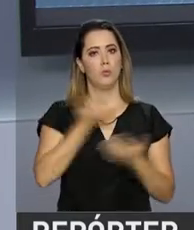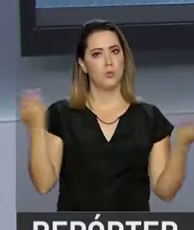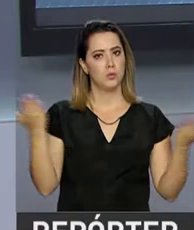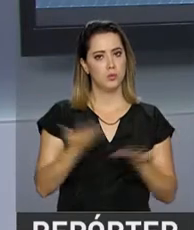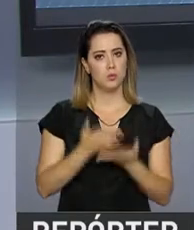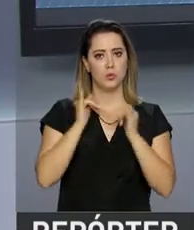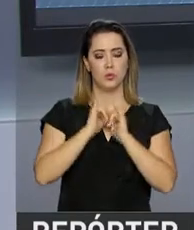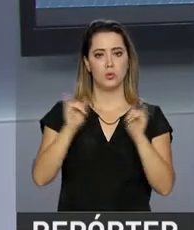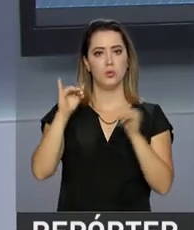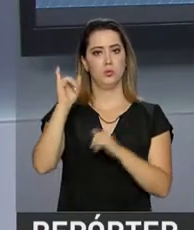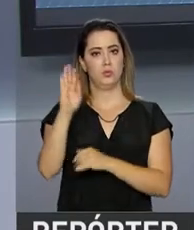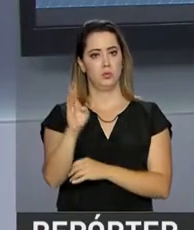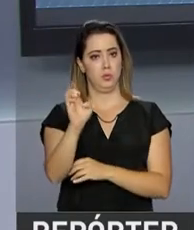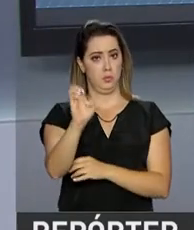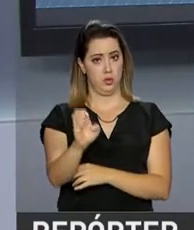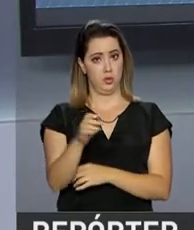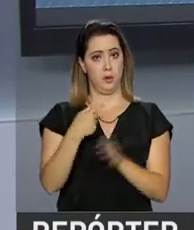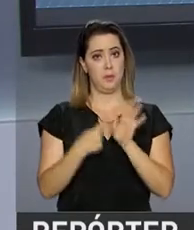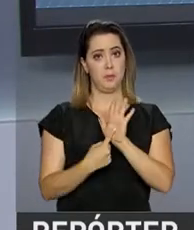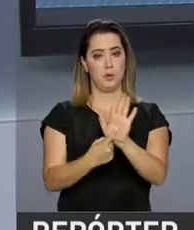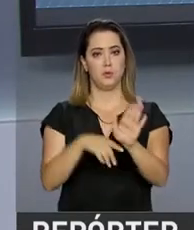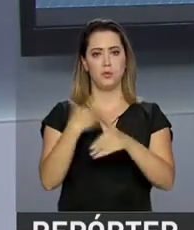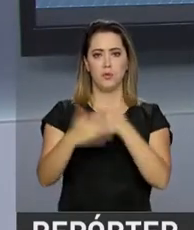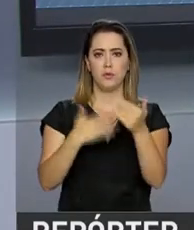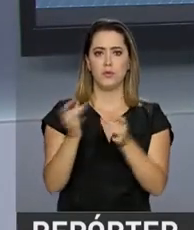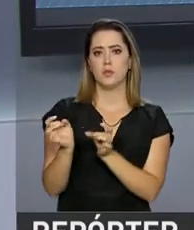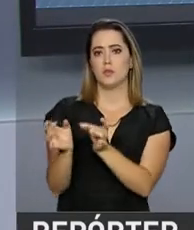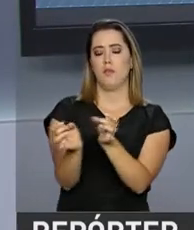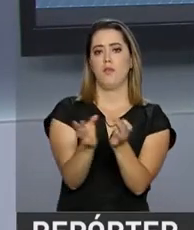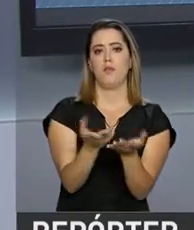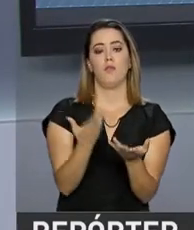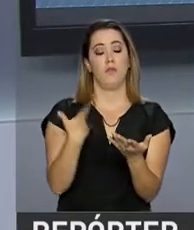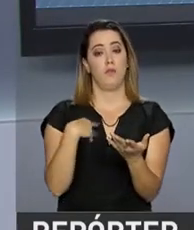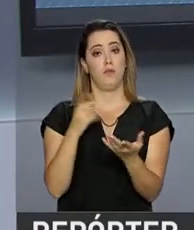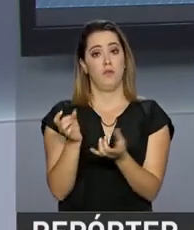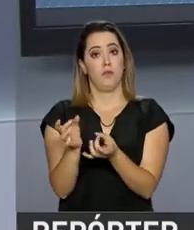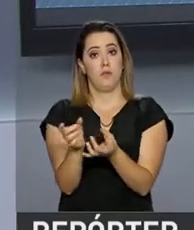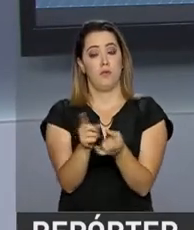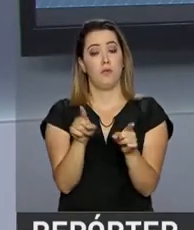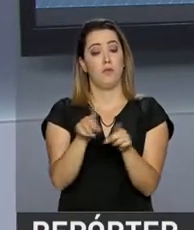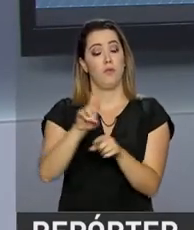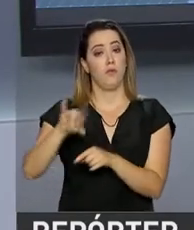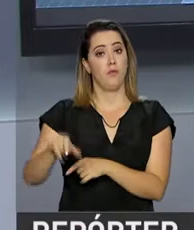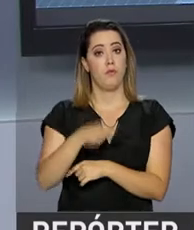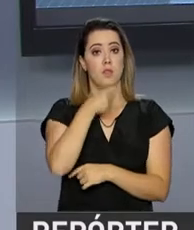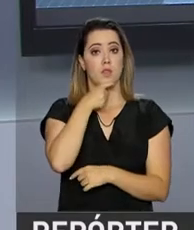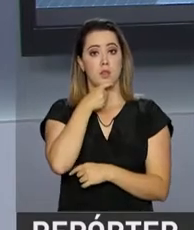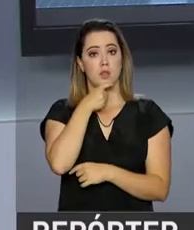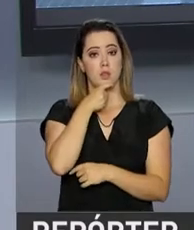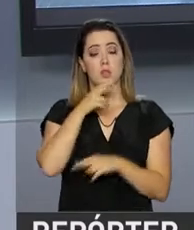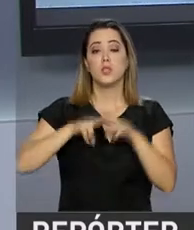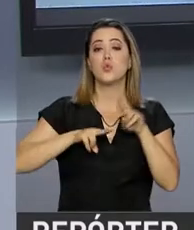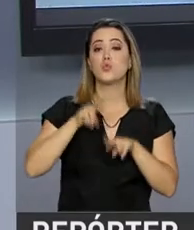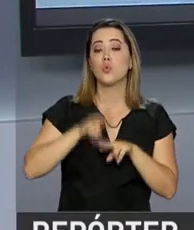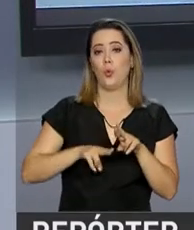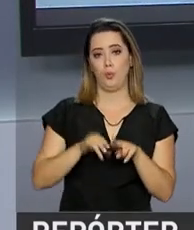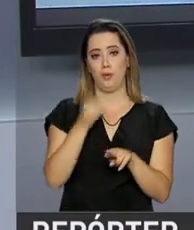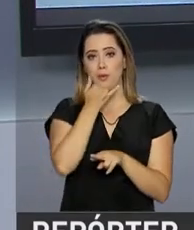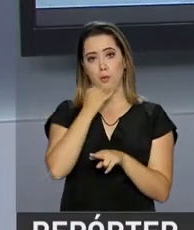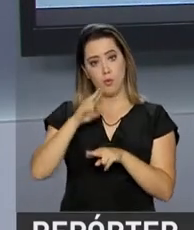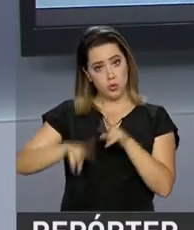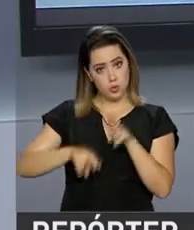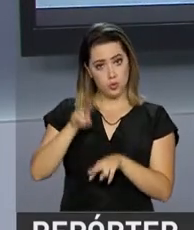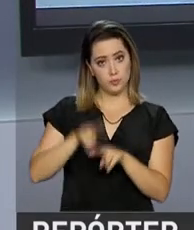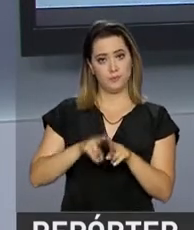divulgados hoje pelo ibge mostram avanço nas vendas do comércio varejista em junho os detalhes nós vamos ver com o repórter